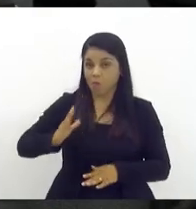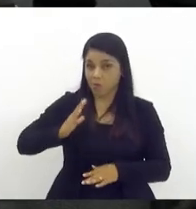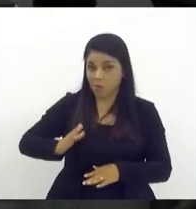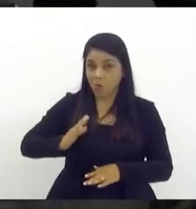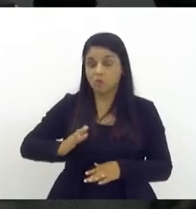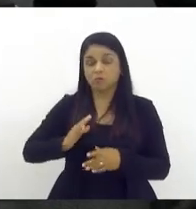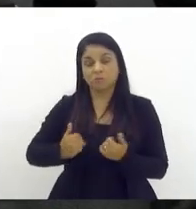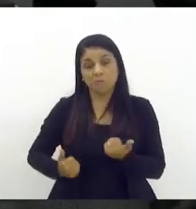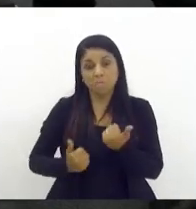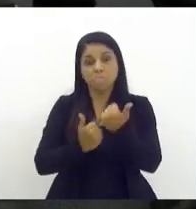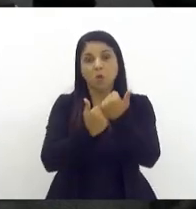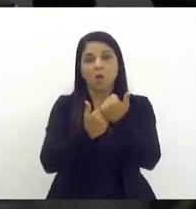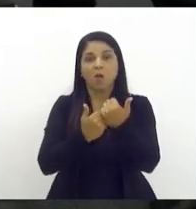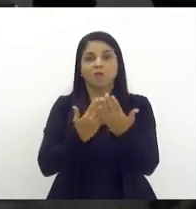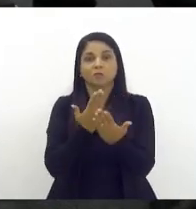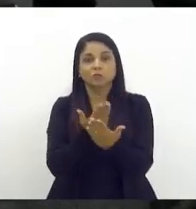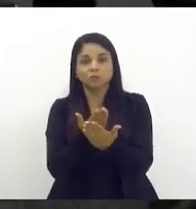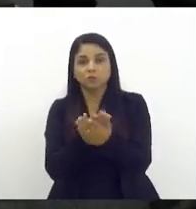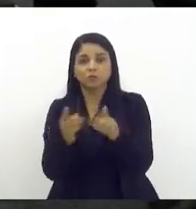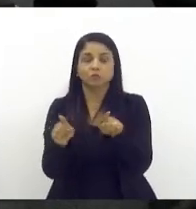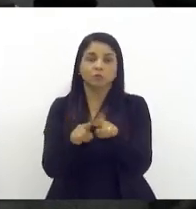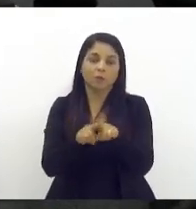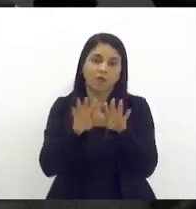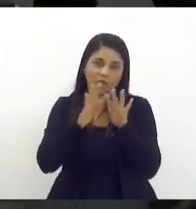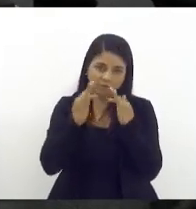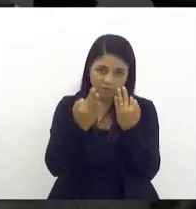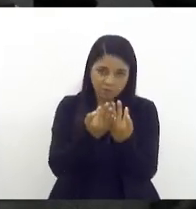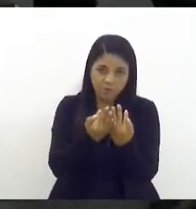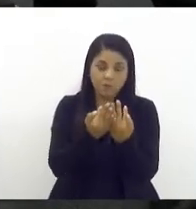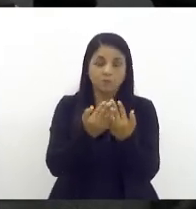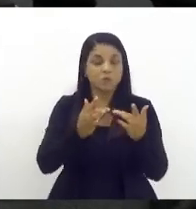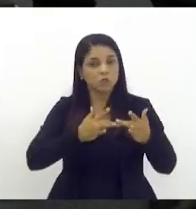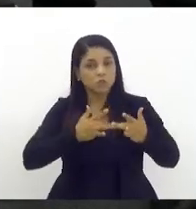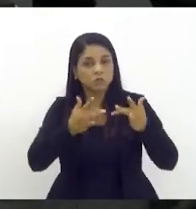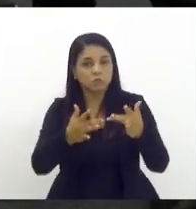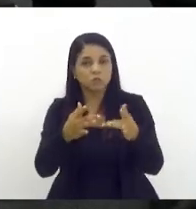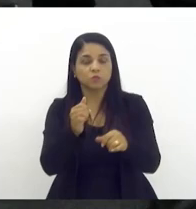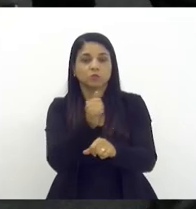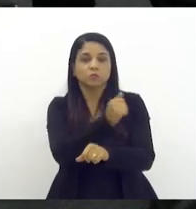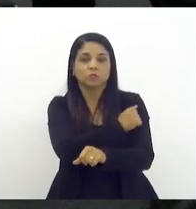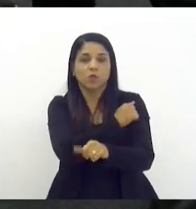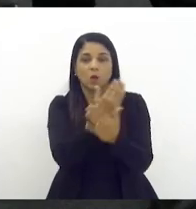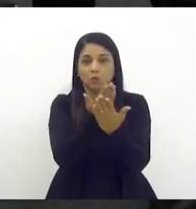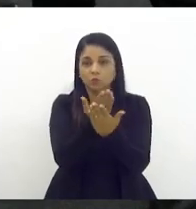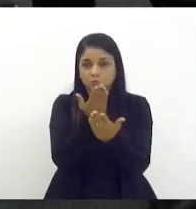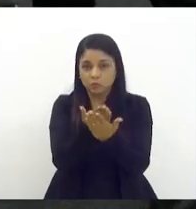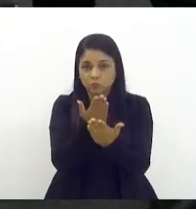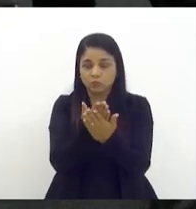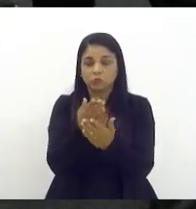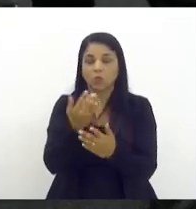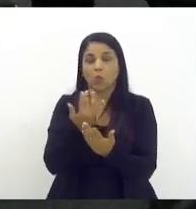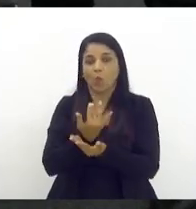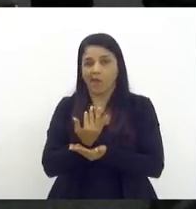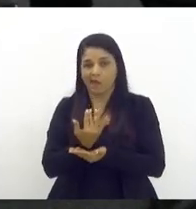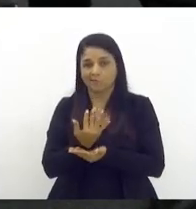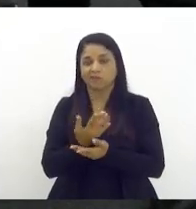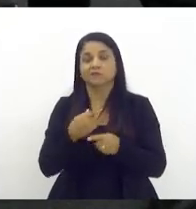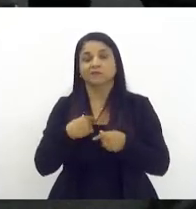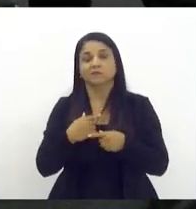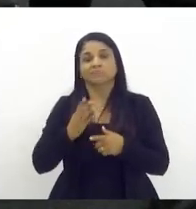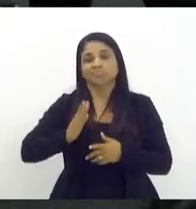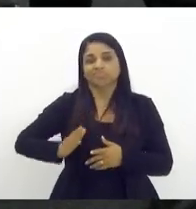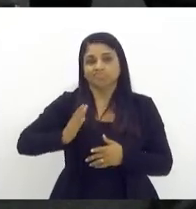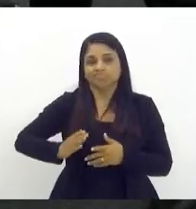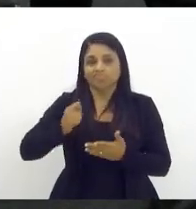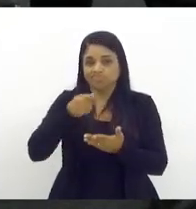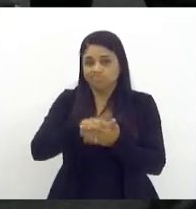seus estudos, mas muitas vezes mantém a sua família. Então, a nossa solidariedade aos estudantes da UERJ, que estão sem receber, e a nossa